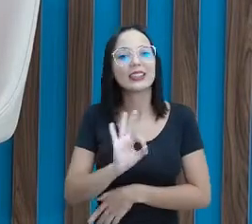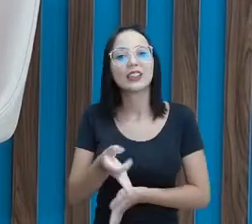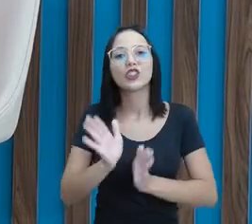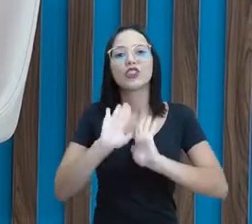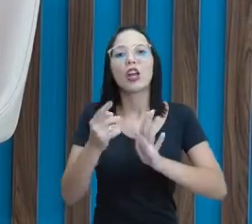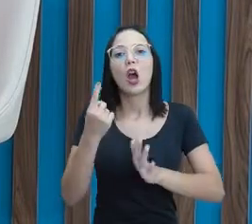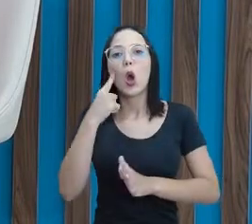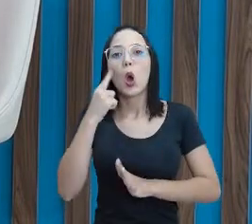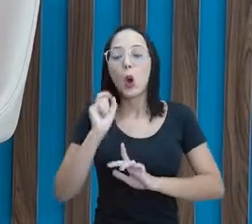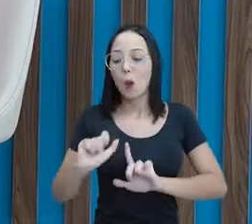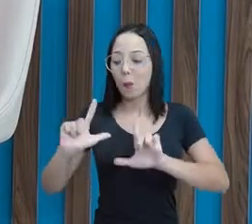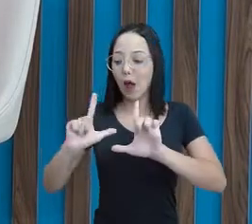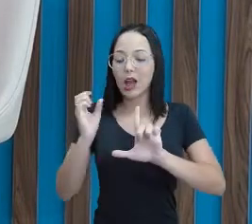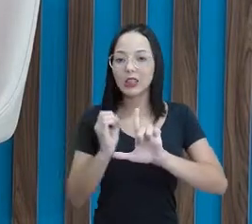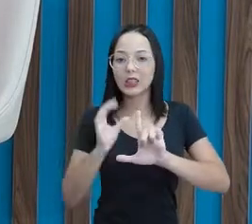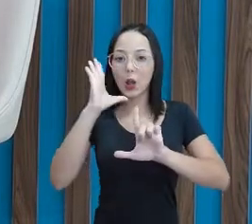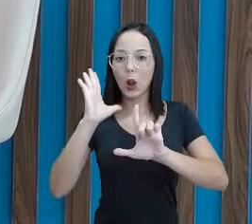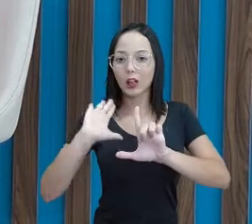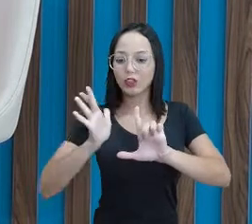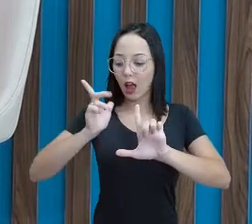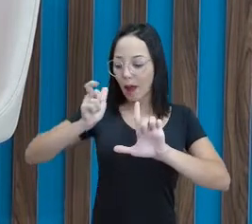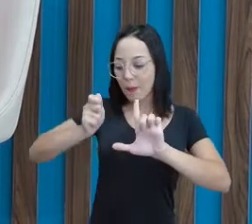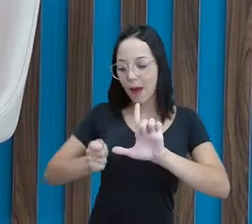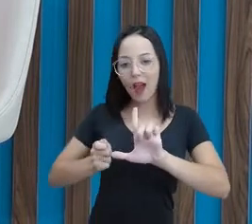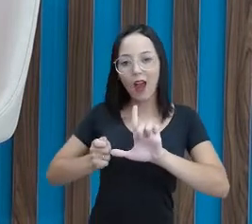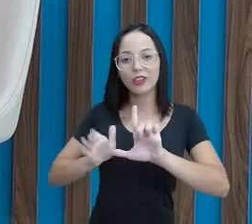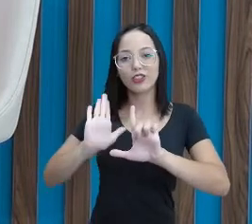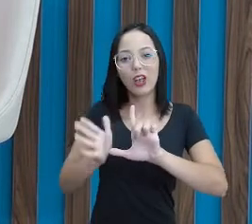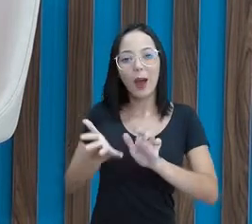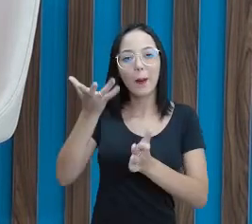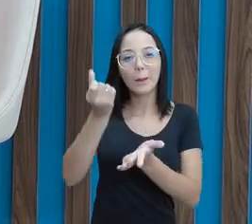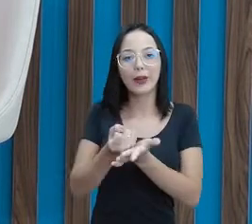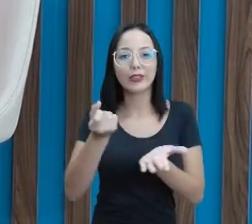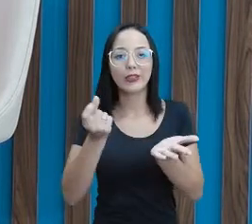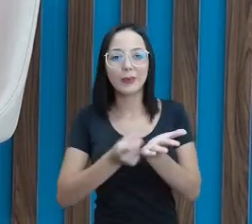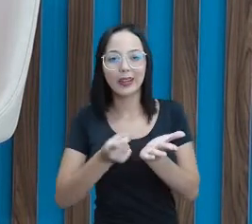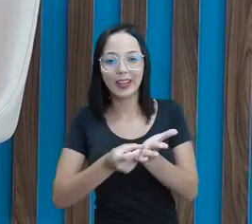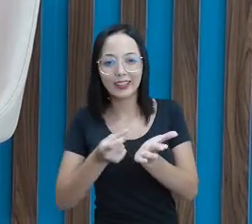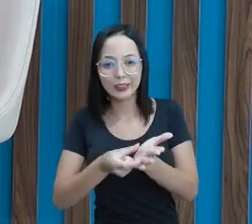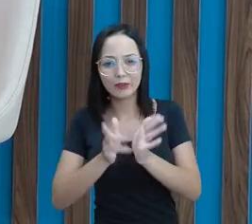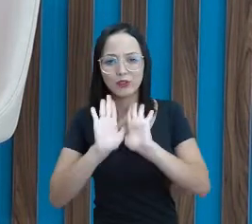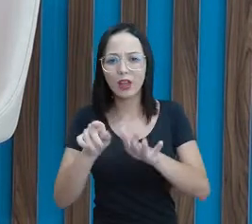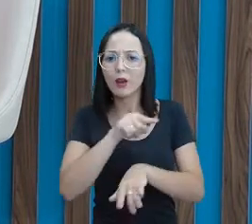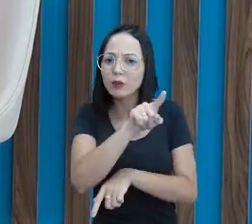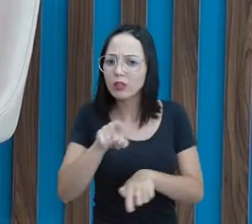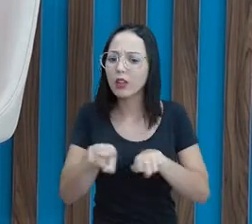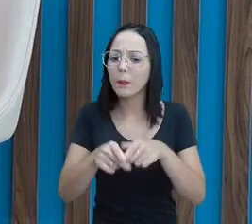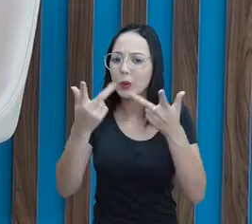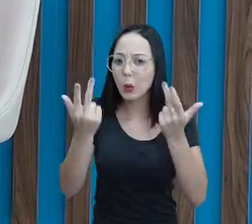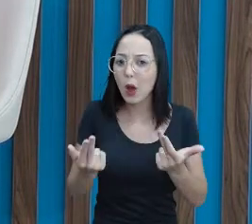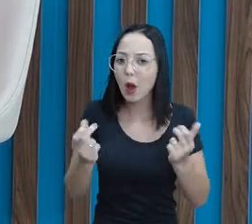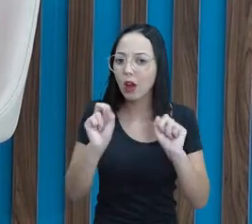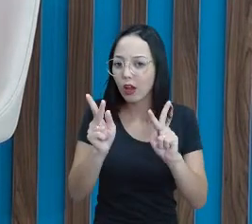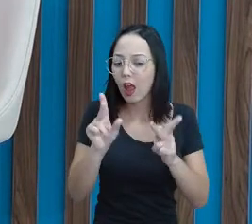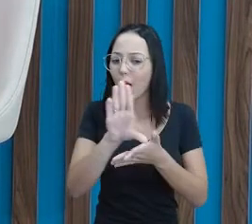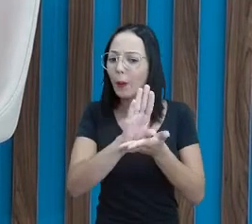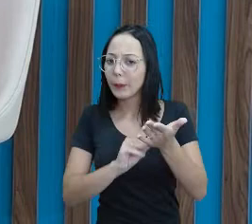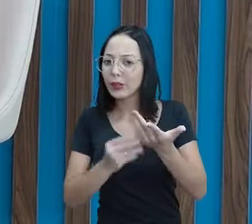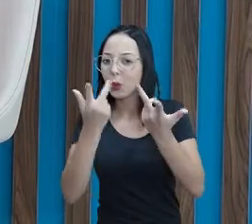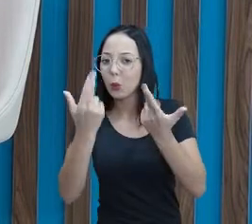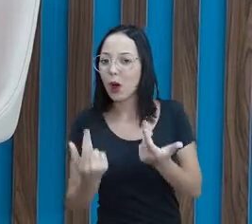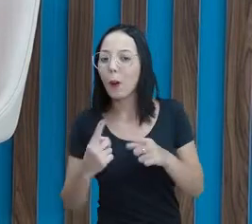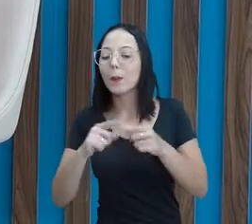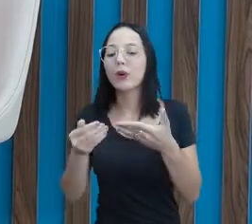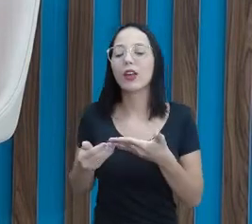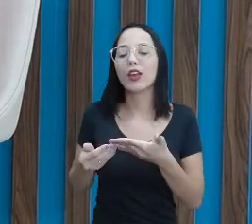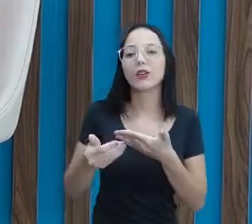meu celularzinho, já encostei ali no QR Code, baixei o aplicativo, faço o mesmo, viu? Faça o mesmo, que daqui